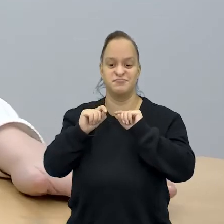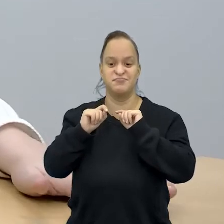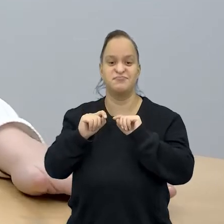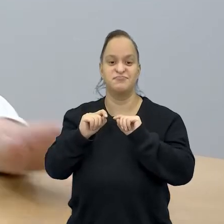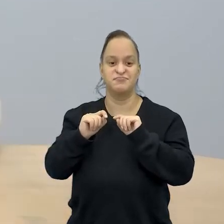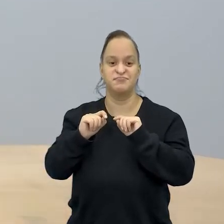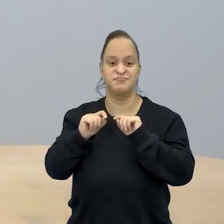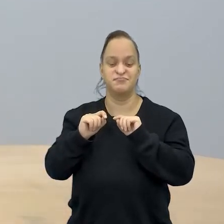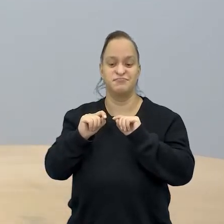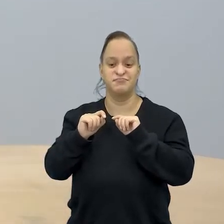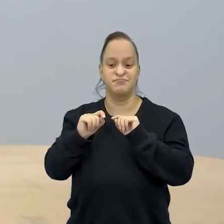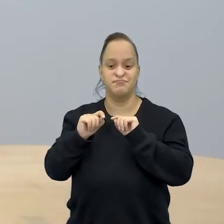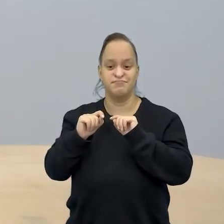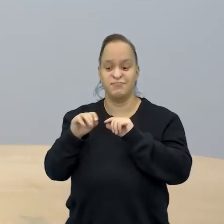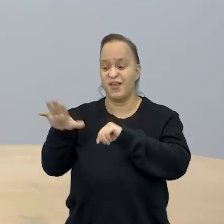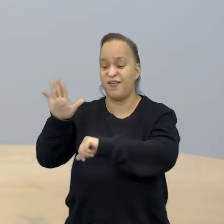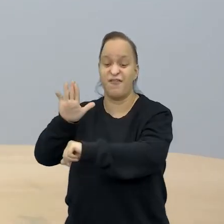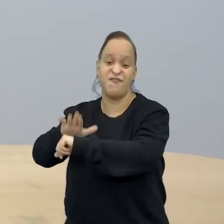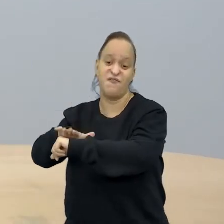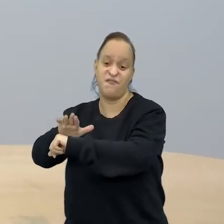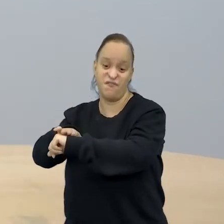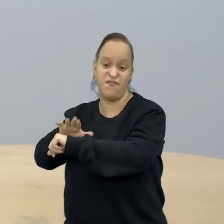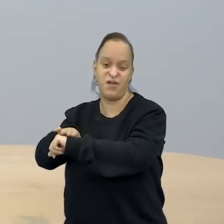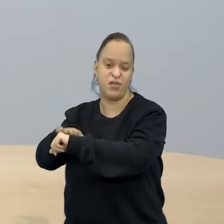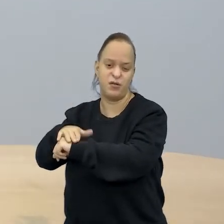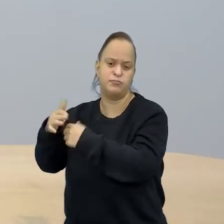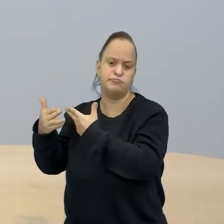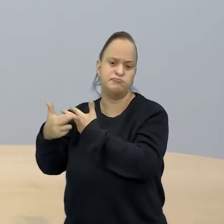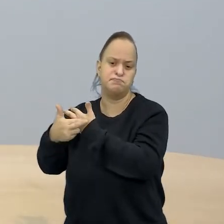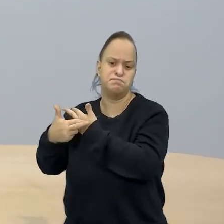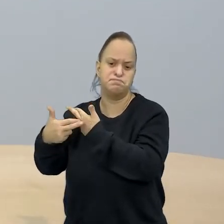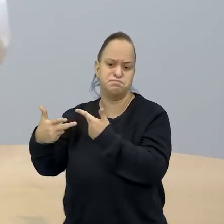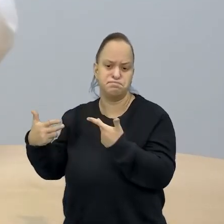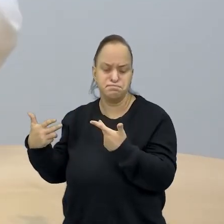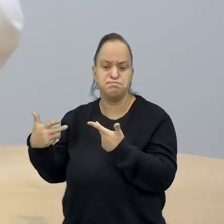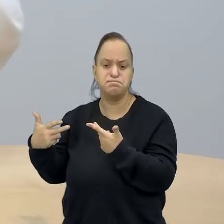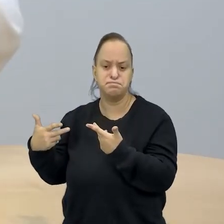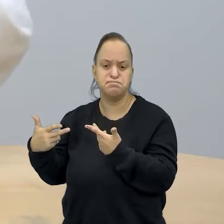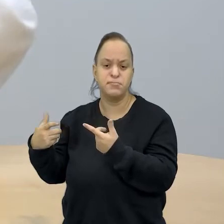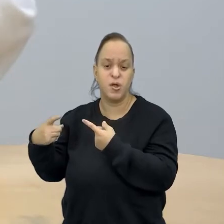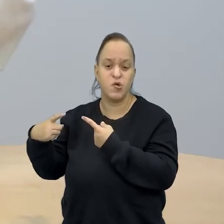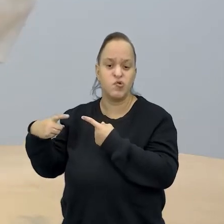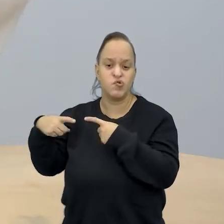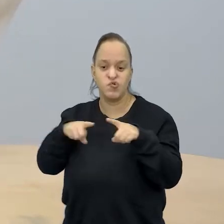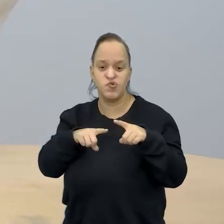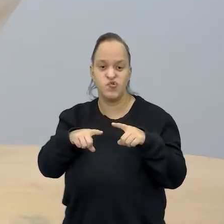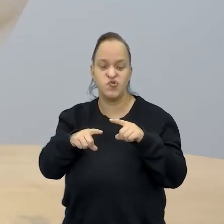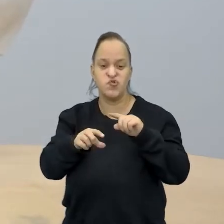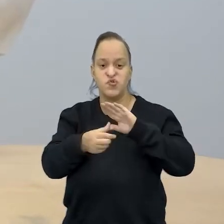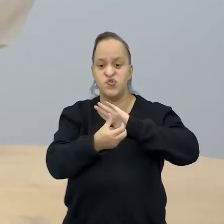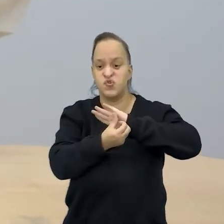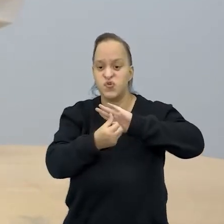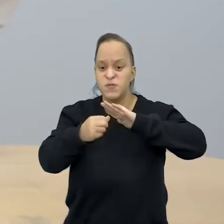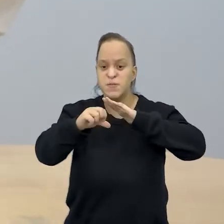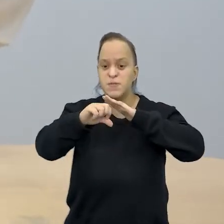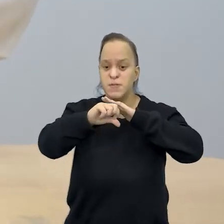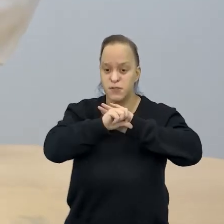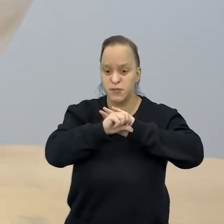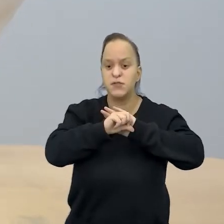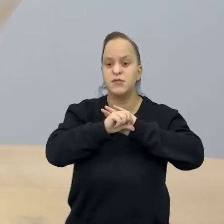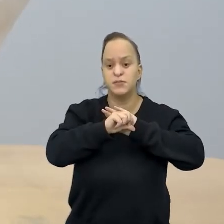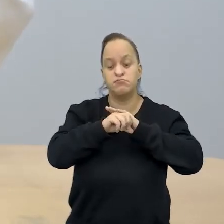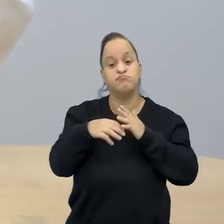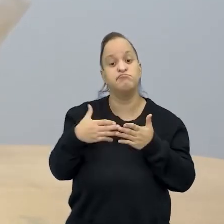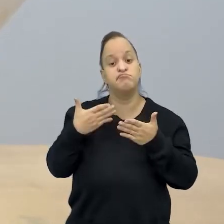do crime. Né? Que diz o seguinte: vamos deixar mais proporcional